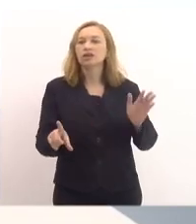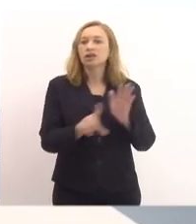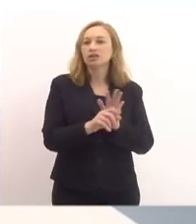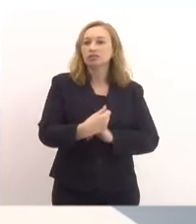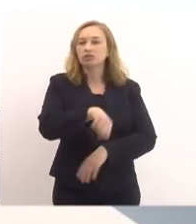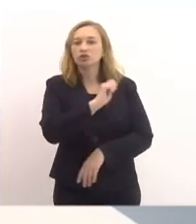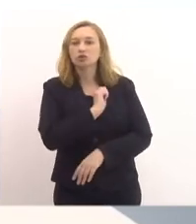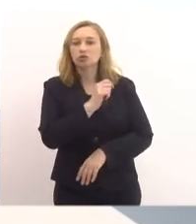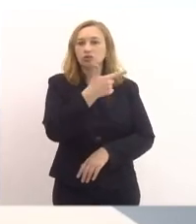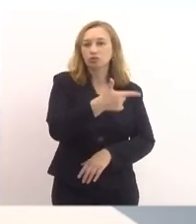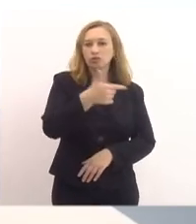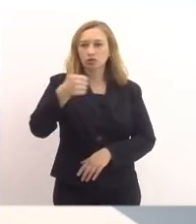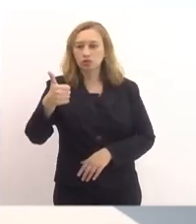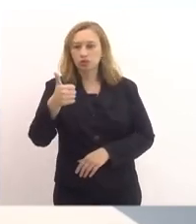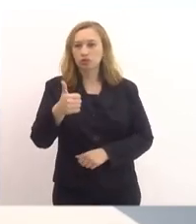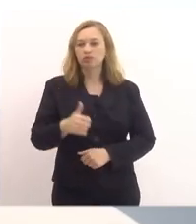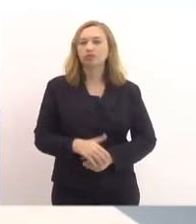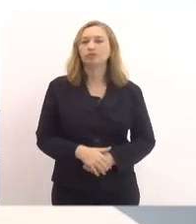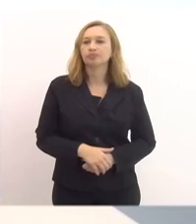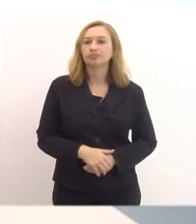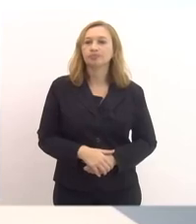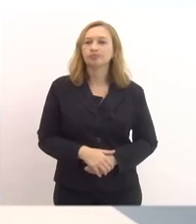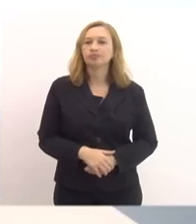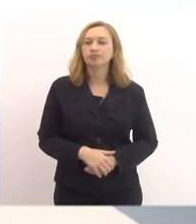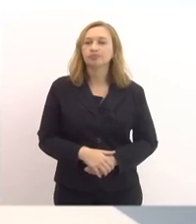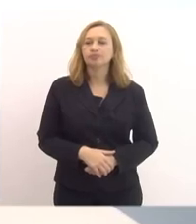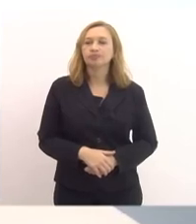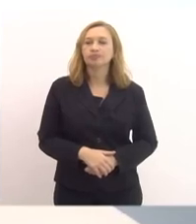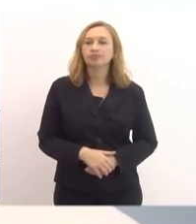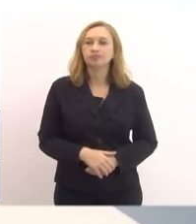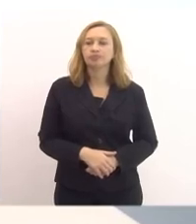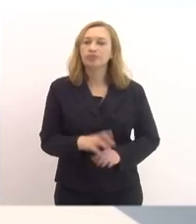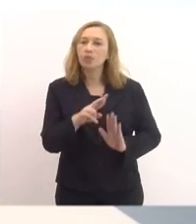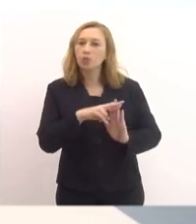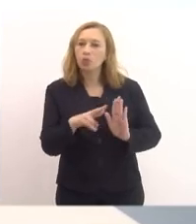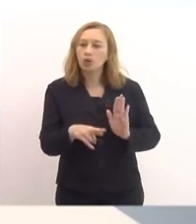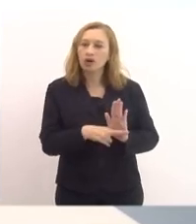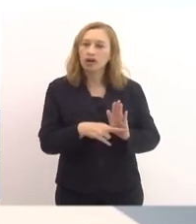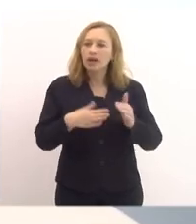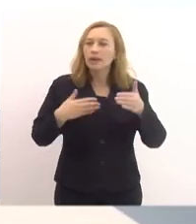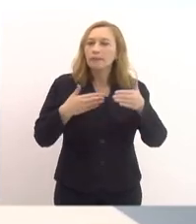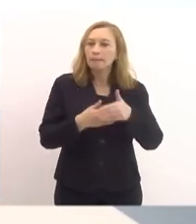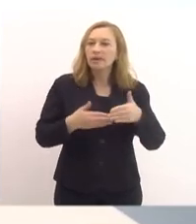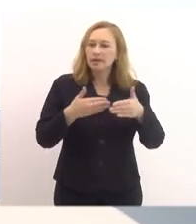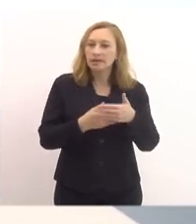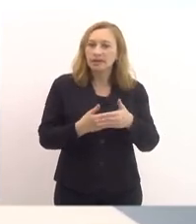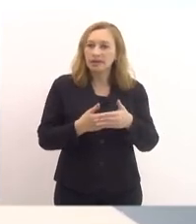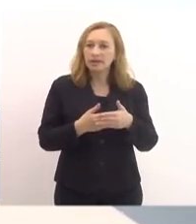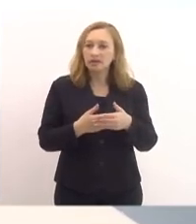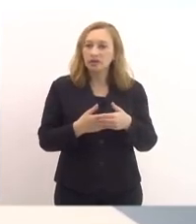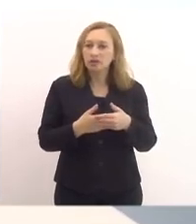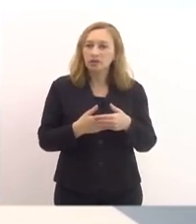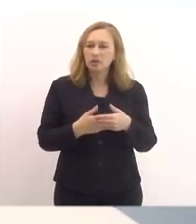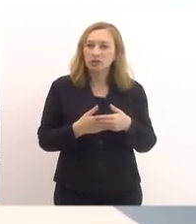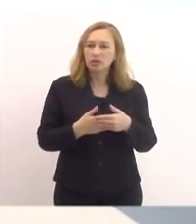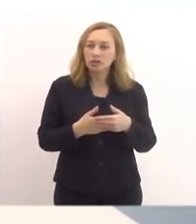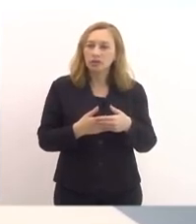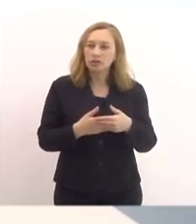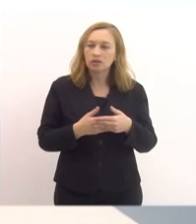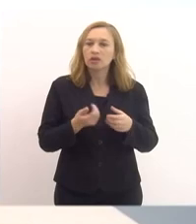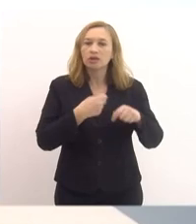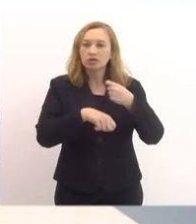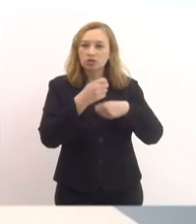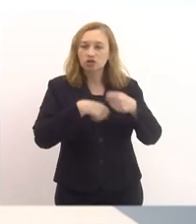2021. E, em suma, ela, em via de regra, ela impediria, né, que a